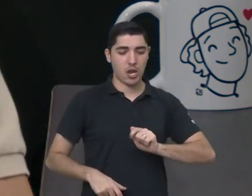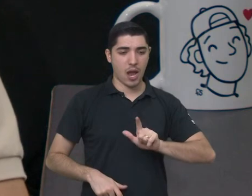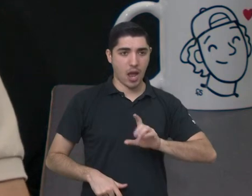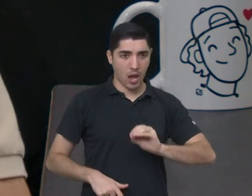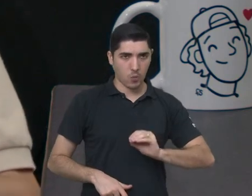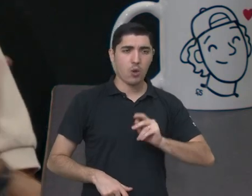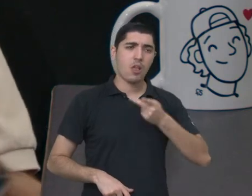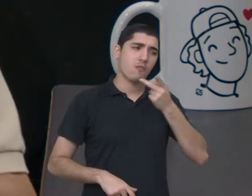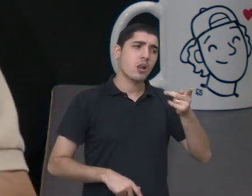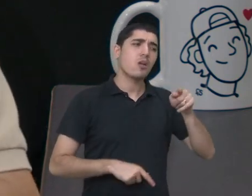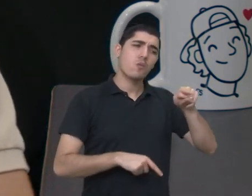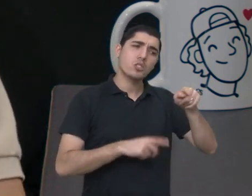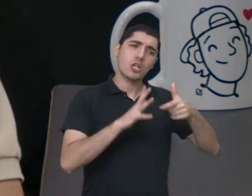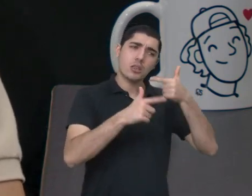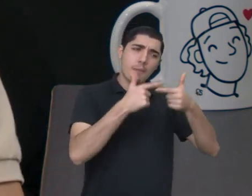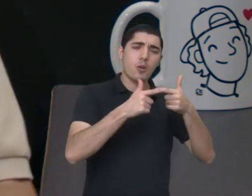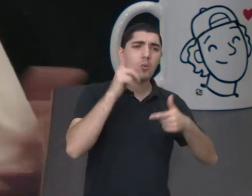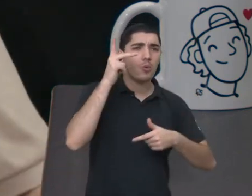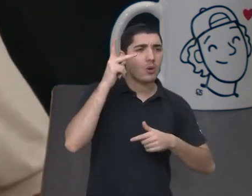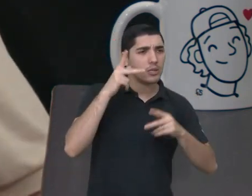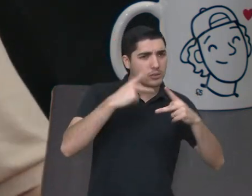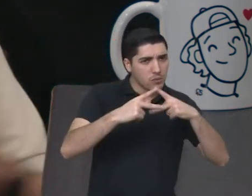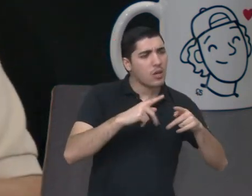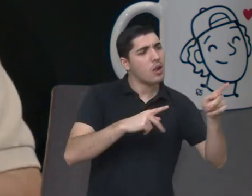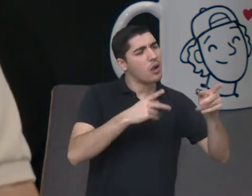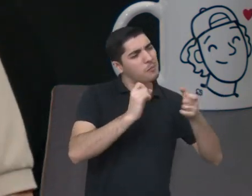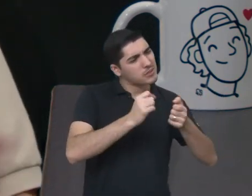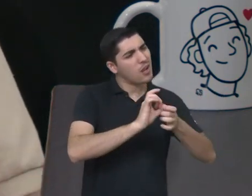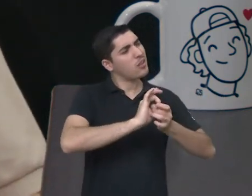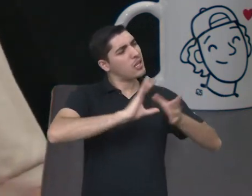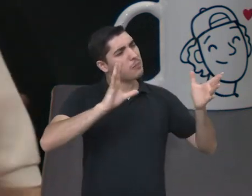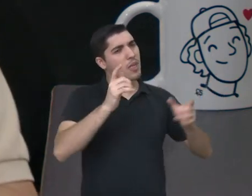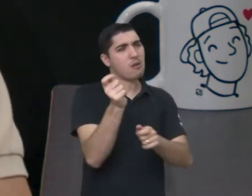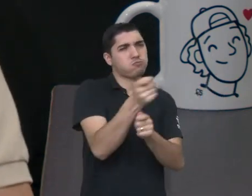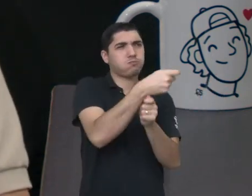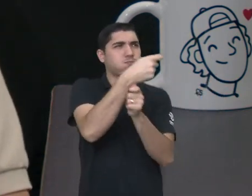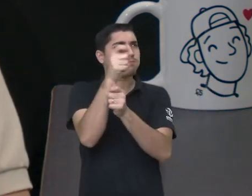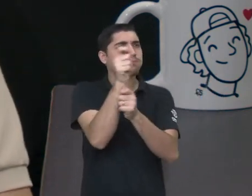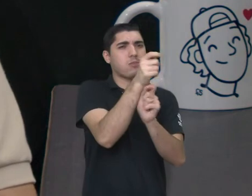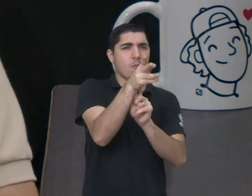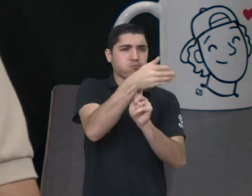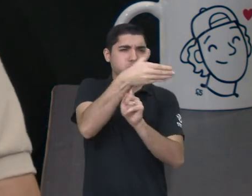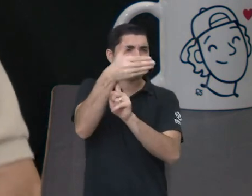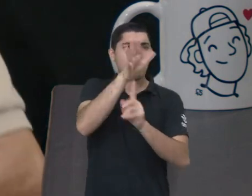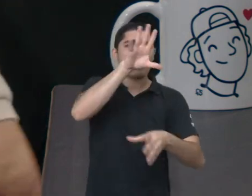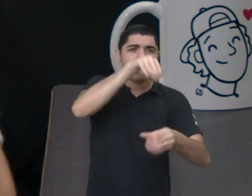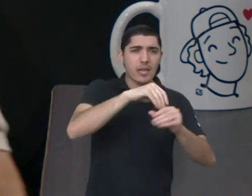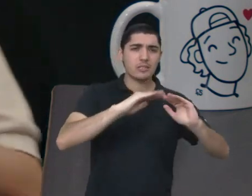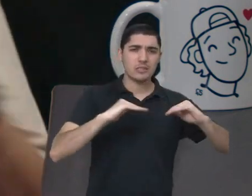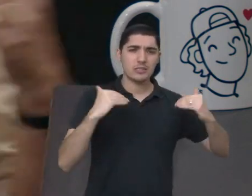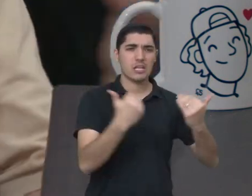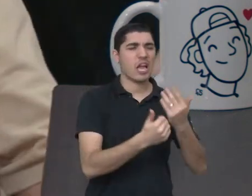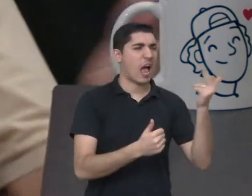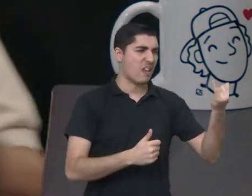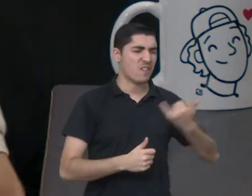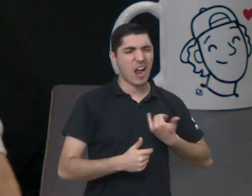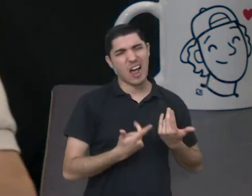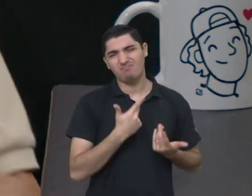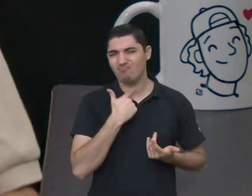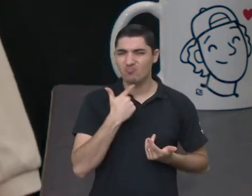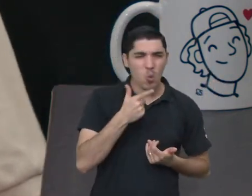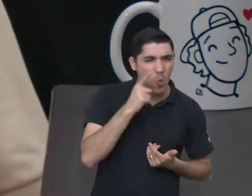aí, 2008, que a rádio começou a cair na decadência. Ô, Fonseca, agora eu tive uma